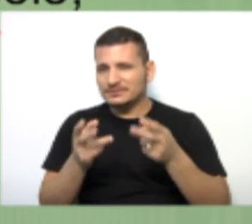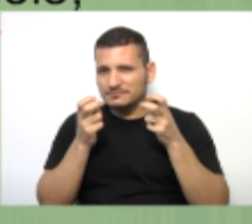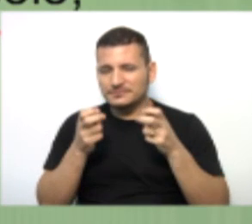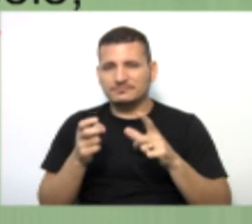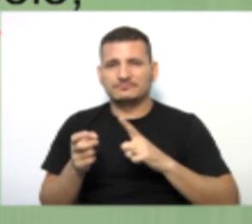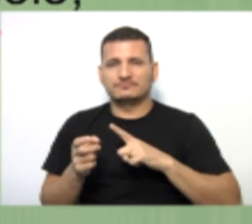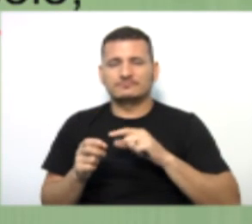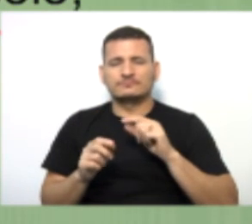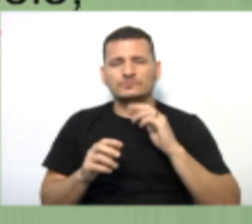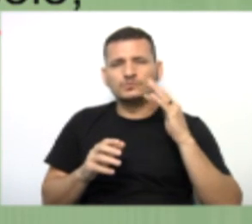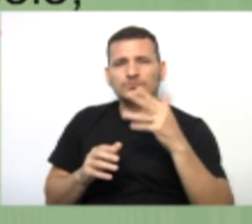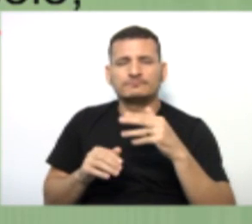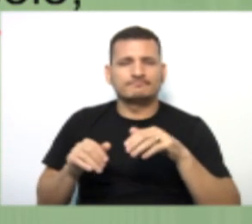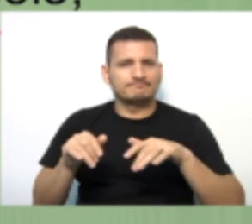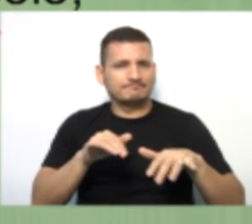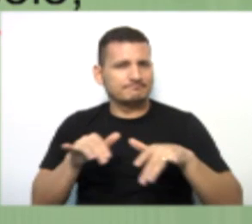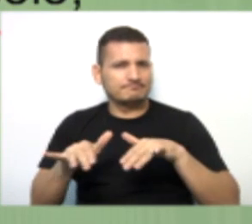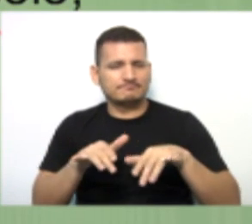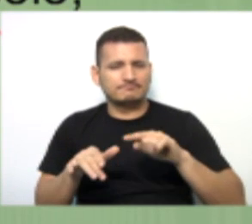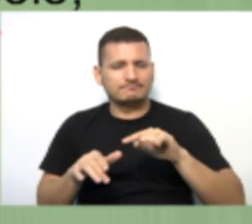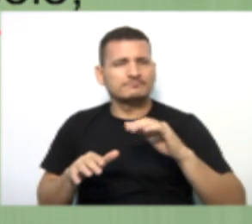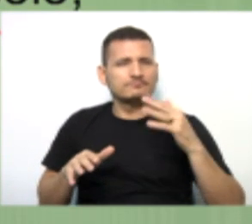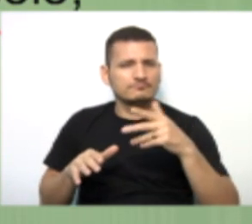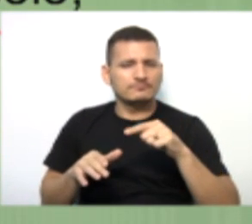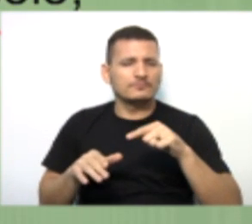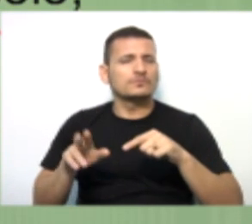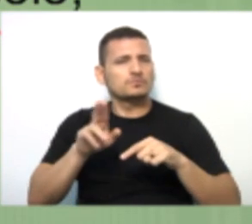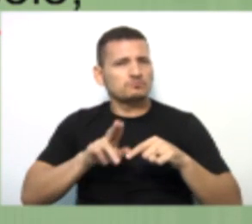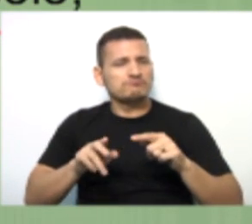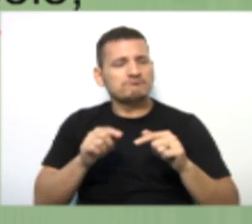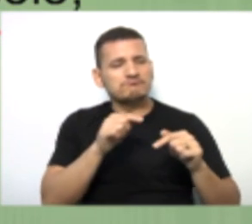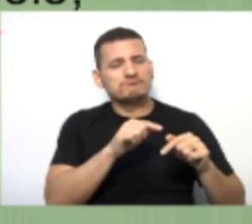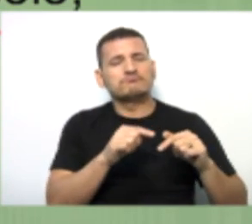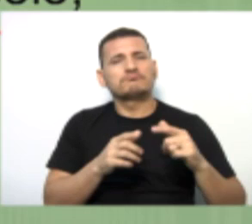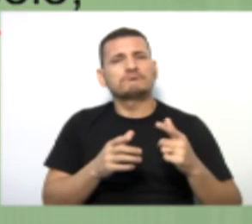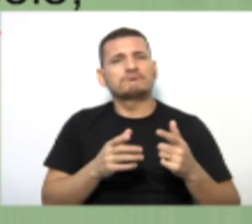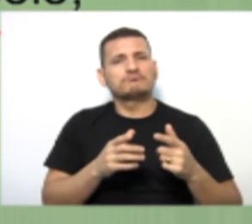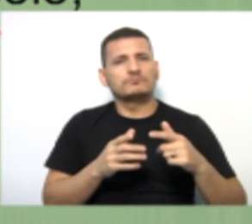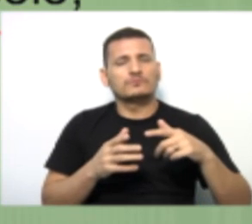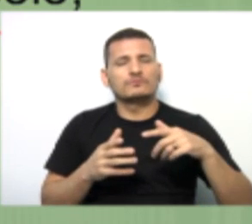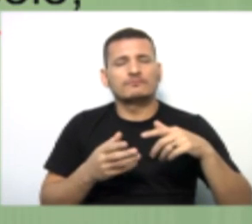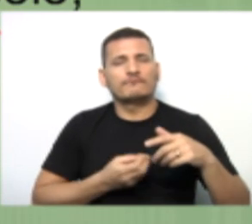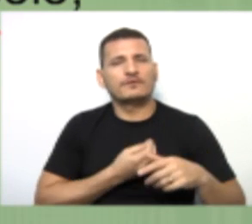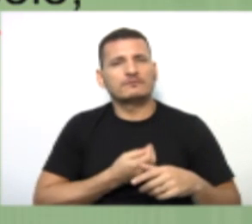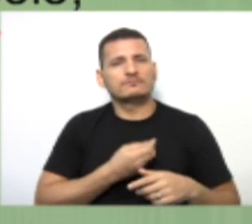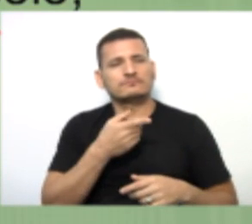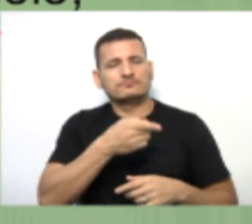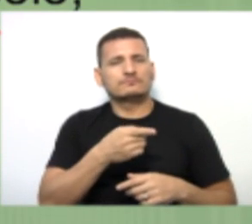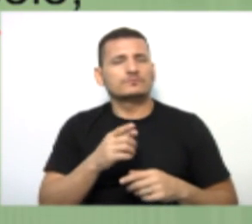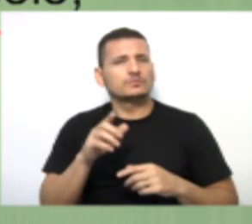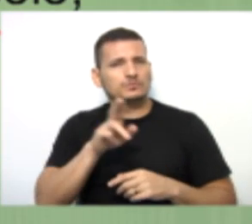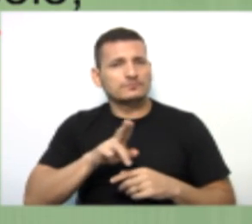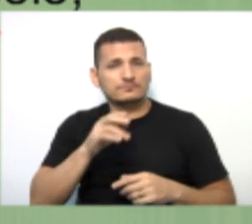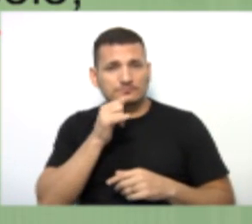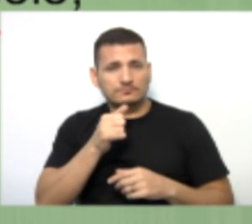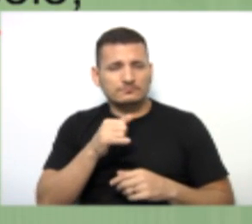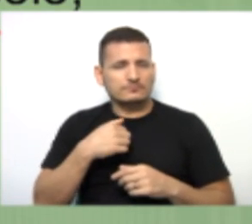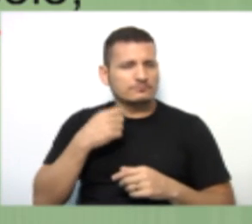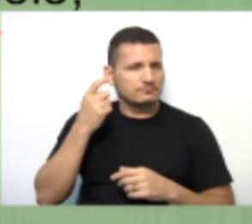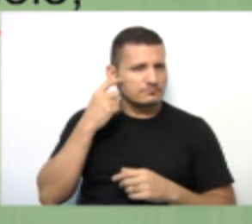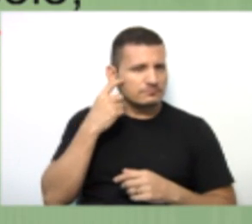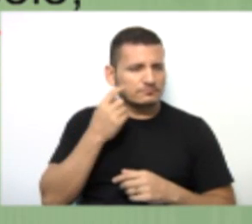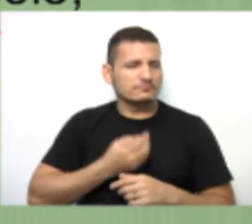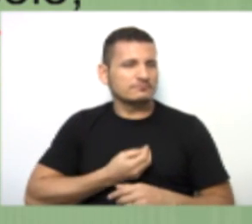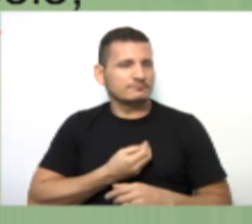acontece, às vezes, na programação, é realmente aplicável para o mundo real. Se essa quebra de protocolo infligiu no meu código, se eu pensar um pouquinho no mundo